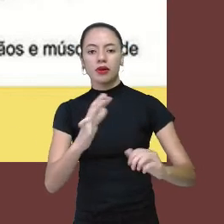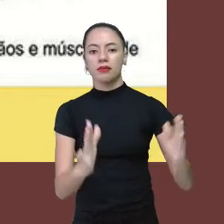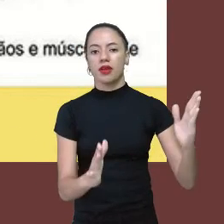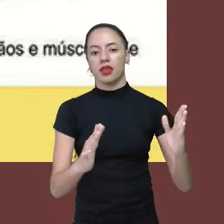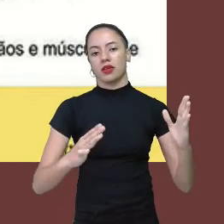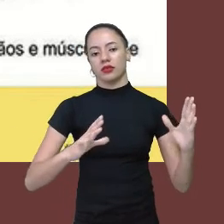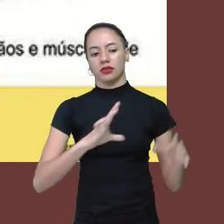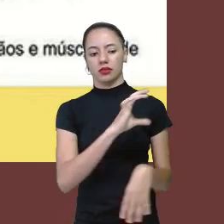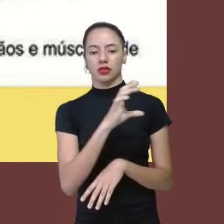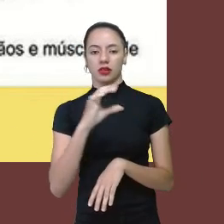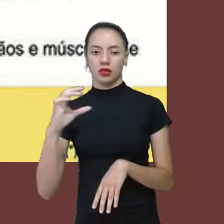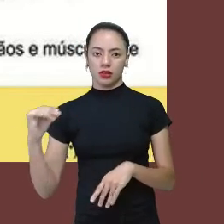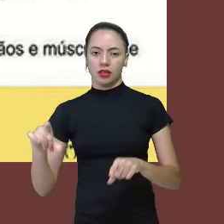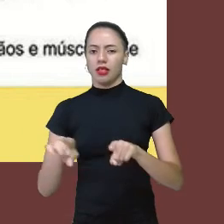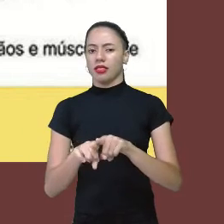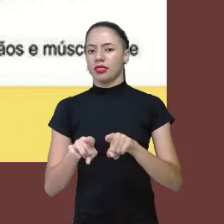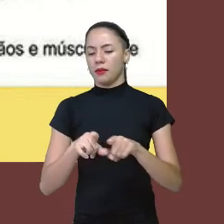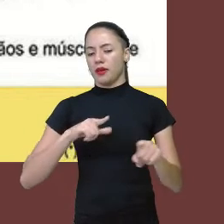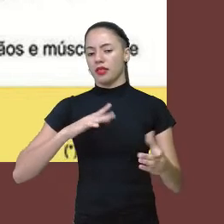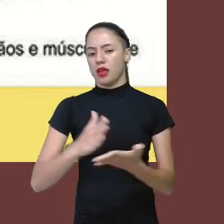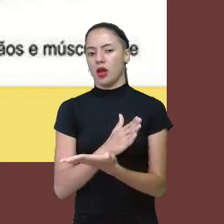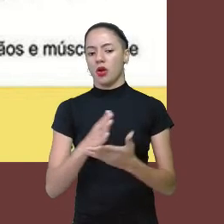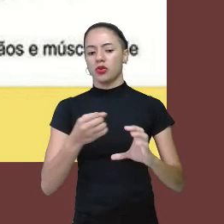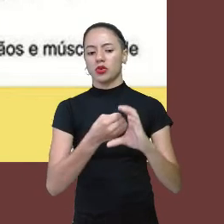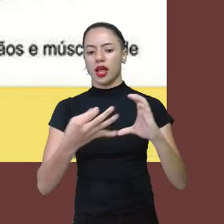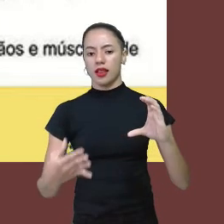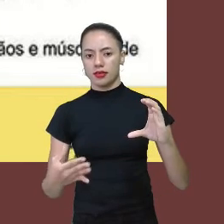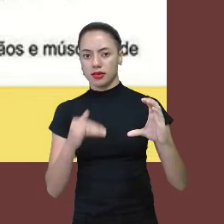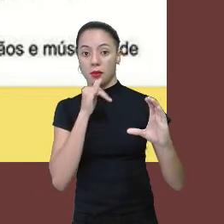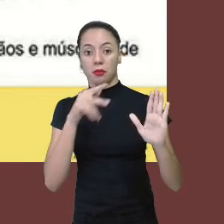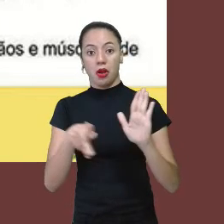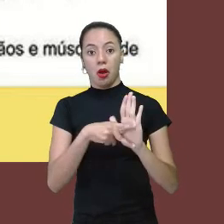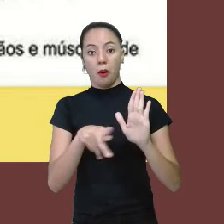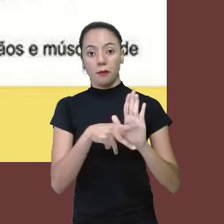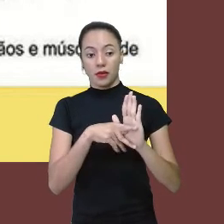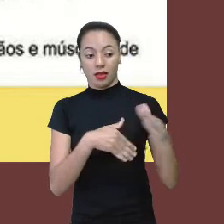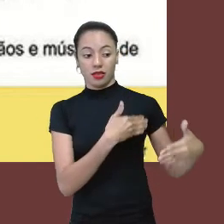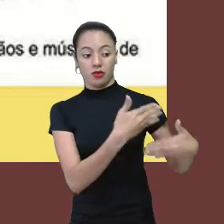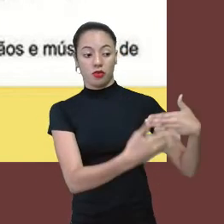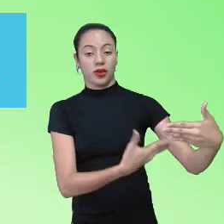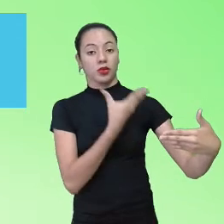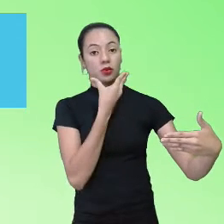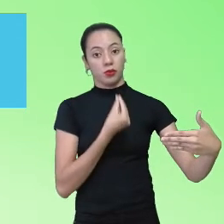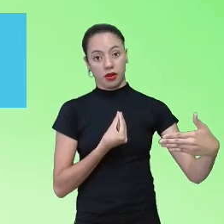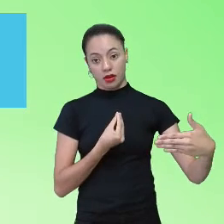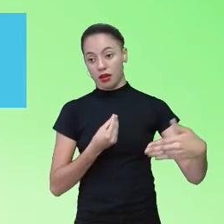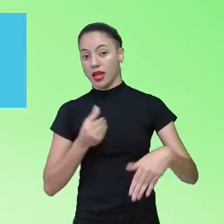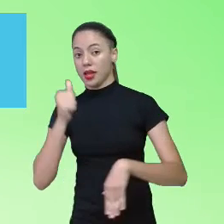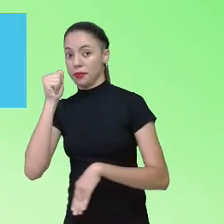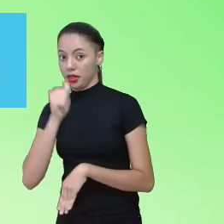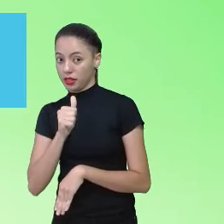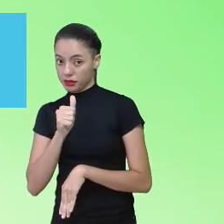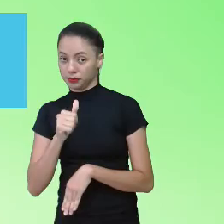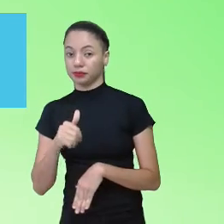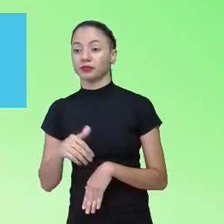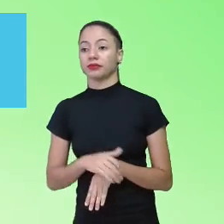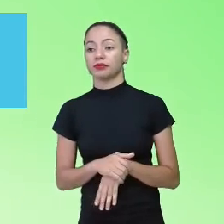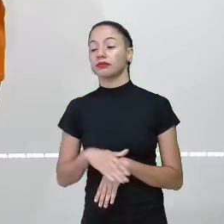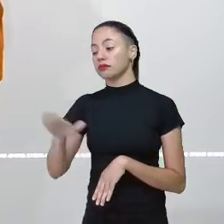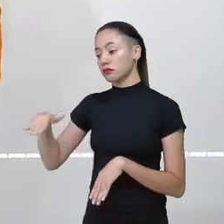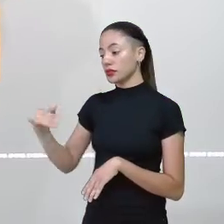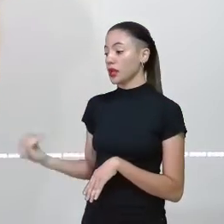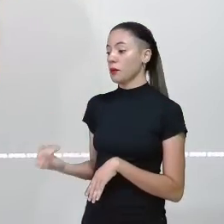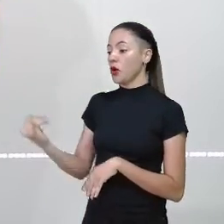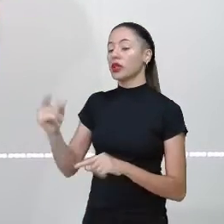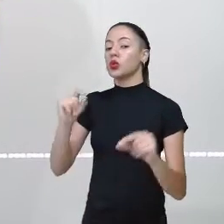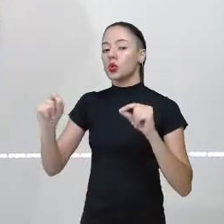tem características assim bem próprias de como é o desenvolvimento da menina e o desenvolvimento do menino. O importante é cuidar